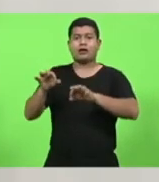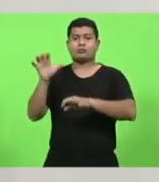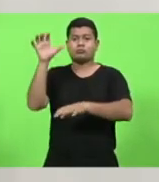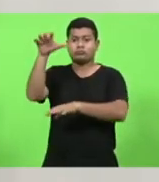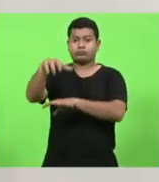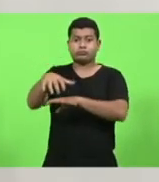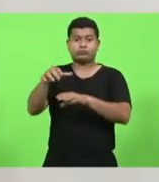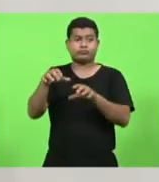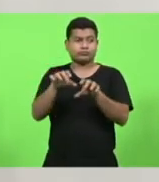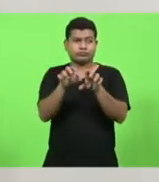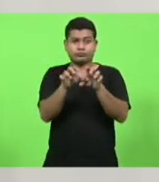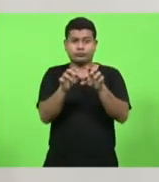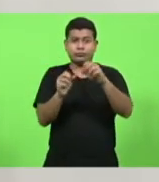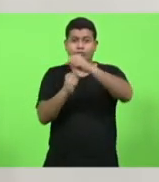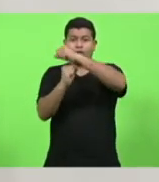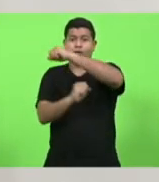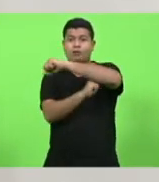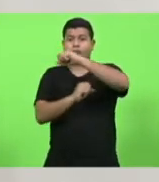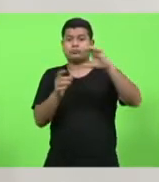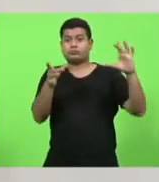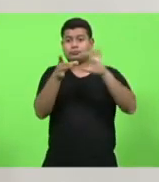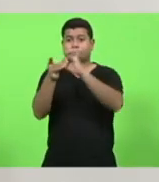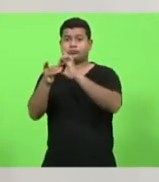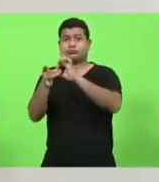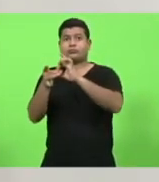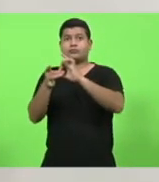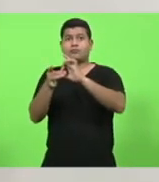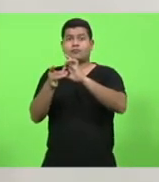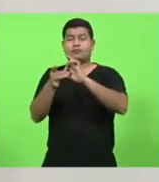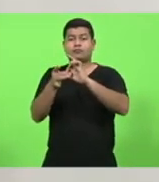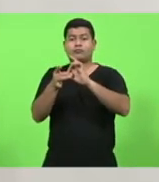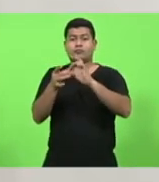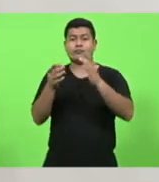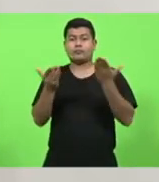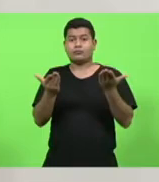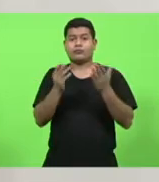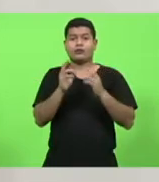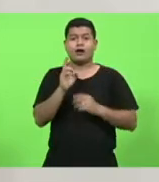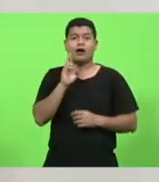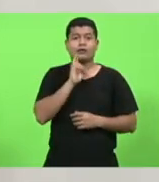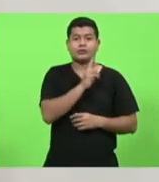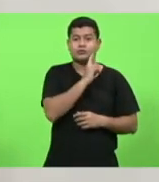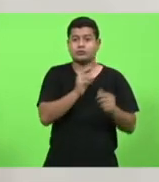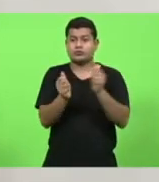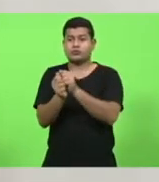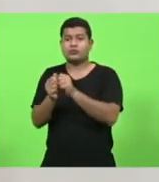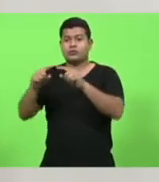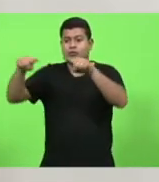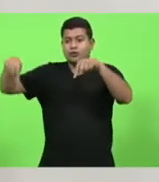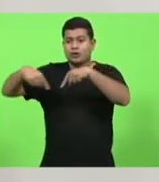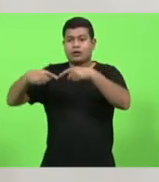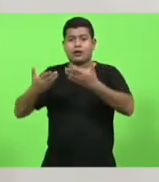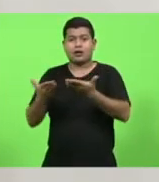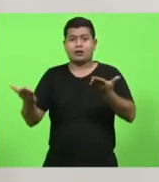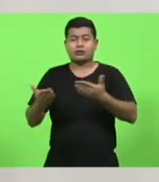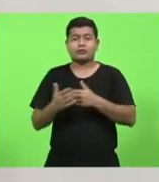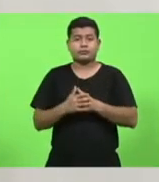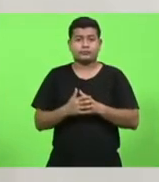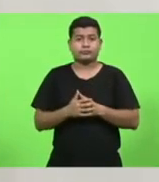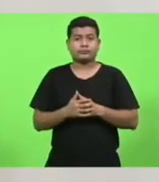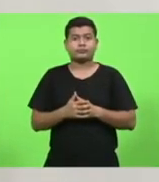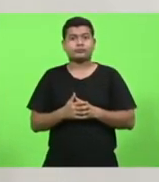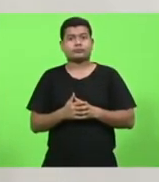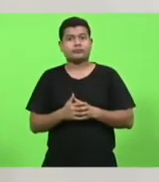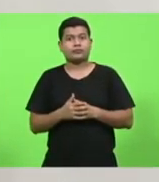o refeitório com a sala de aula, lá em Correia Pinto. Ainda não fez, por quê? Porque a Secretaria